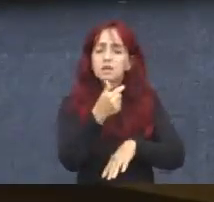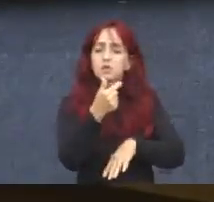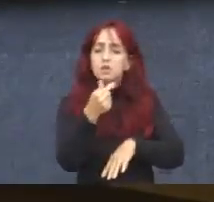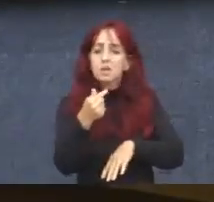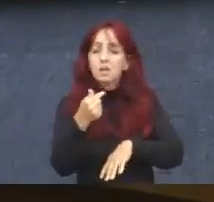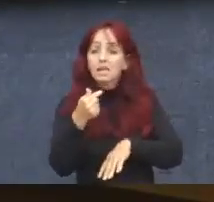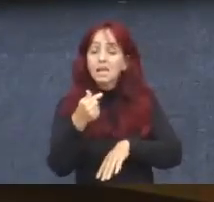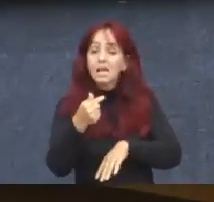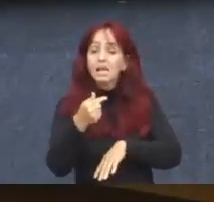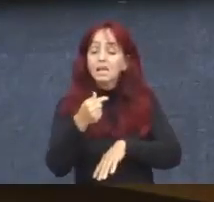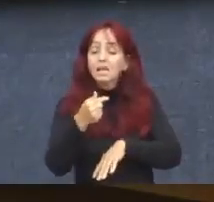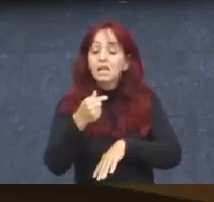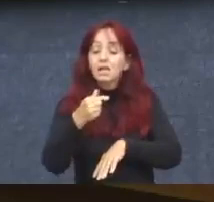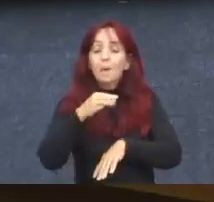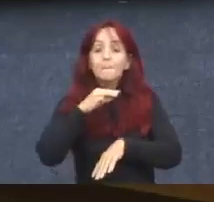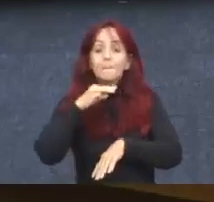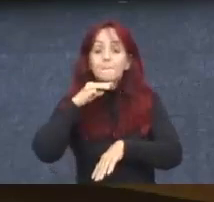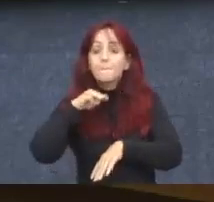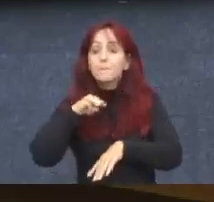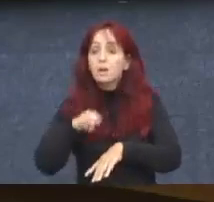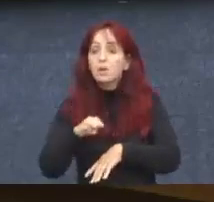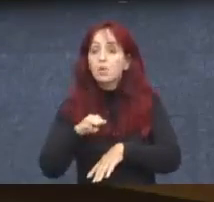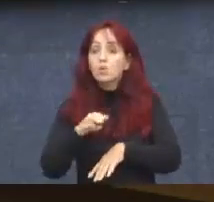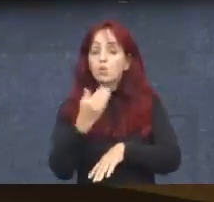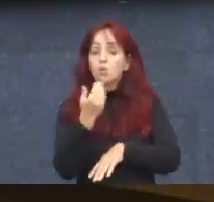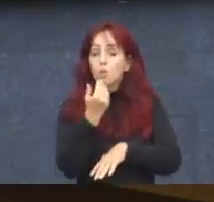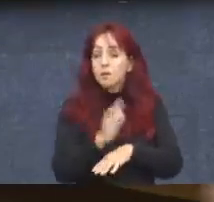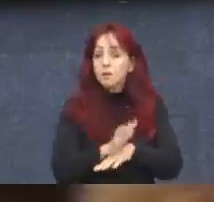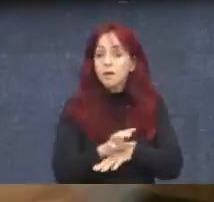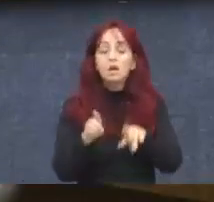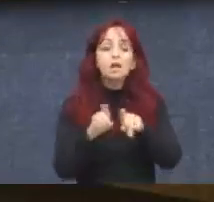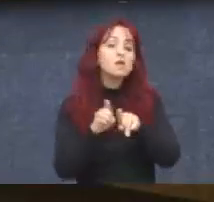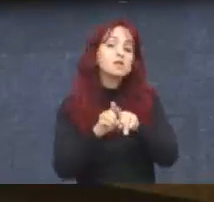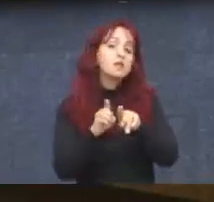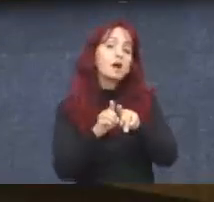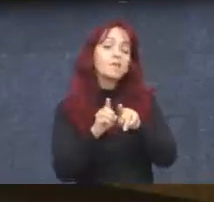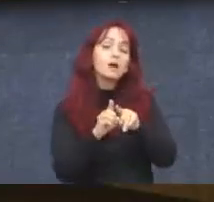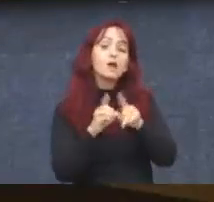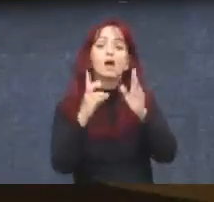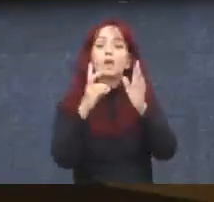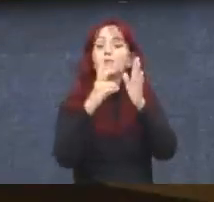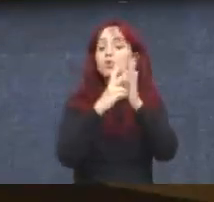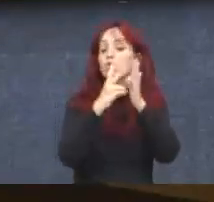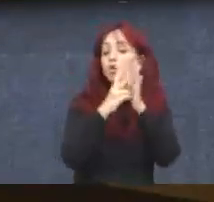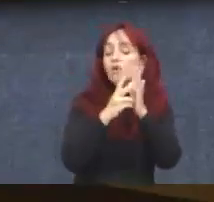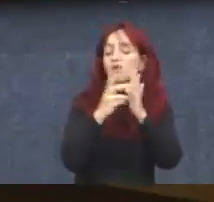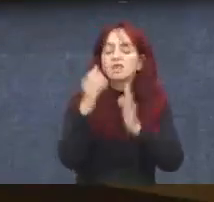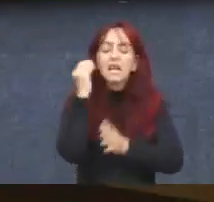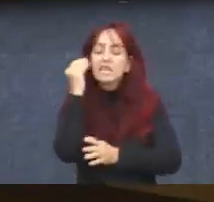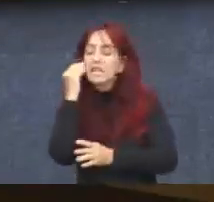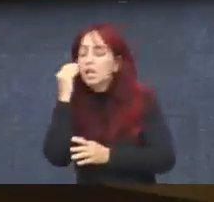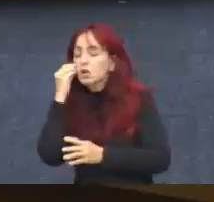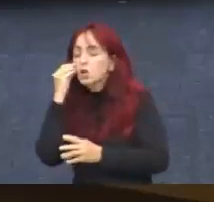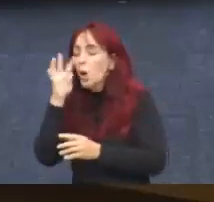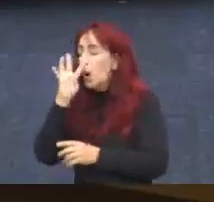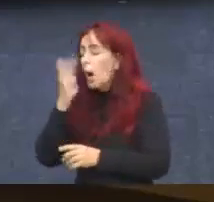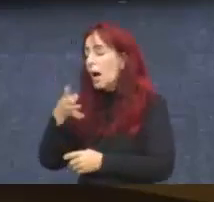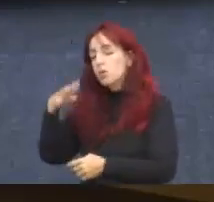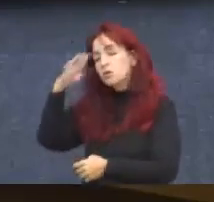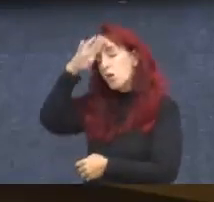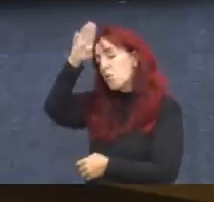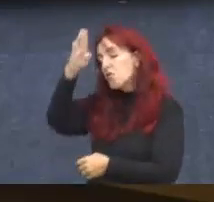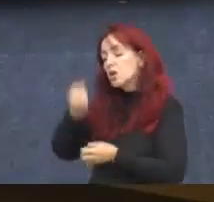1.770.000 merendas, até para os Yanomamis, que a senhora tentou acusar o governo Bolsonaro de não ter